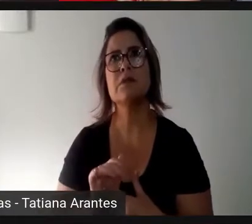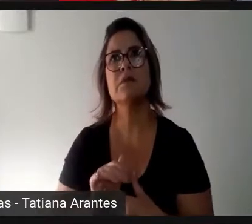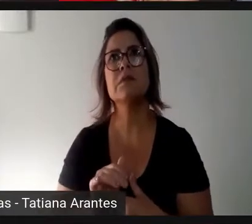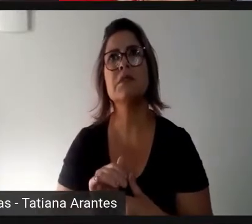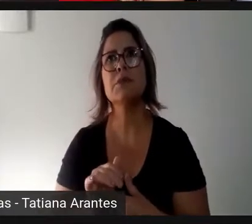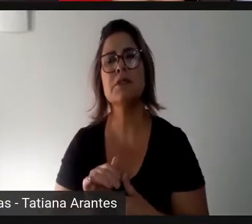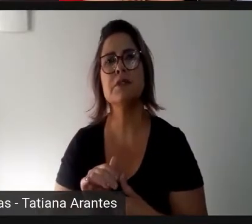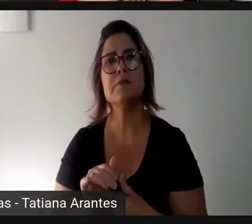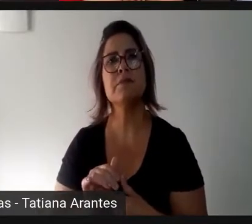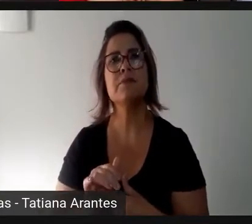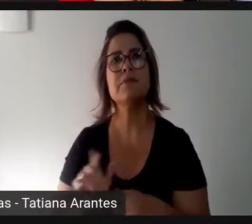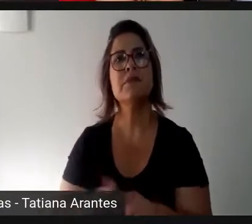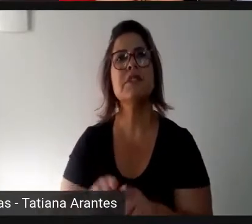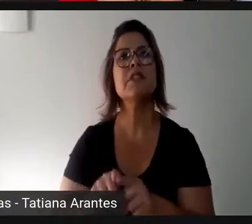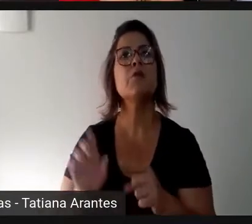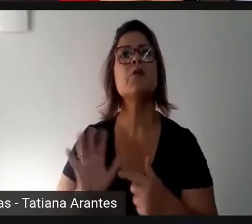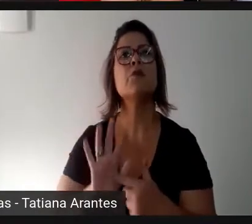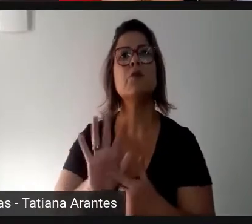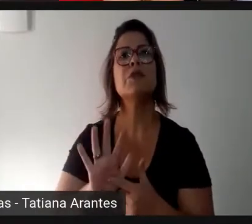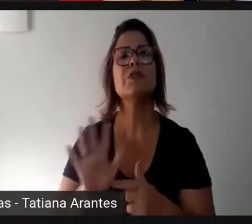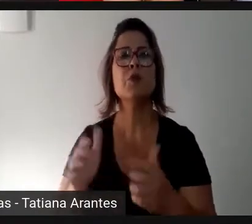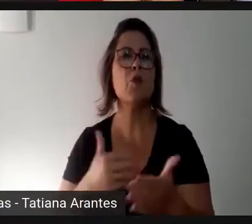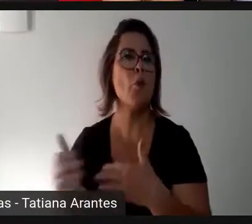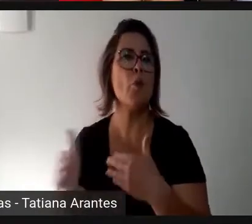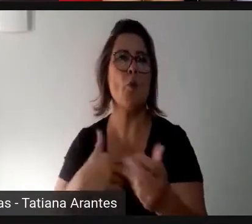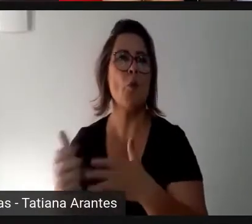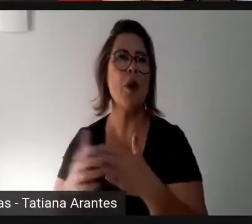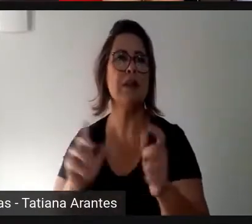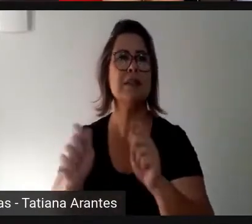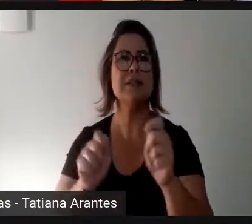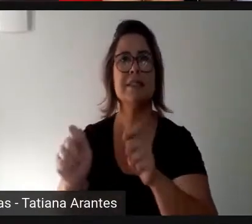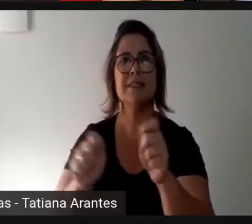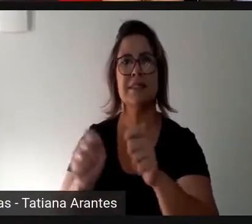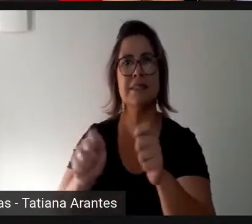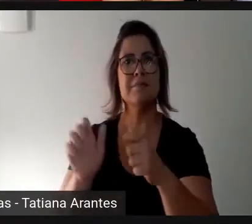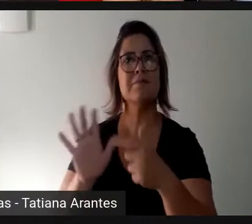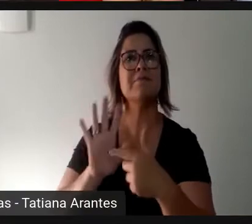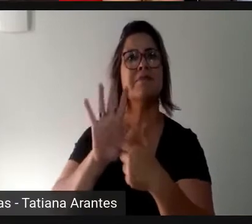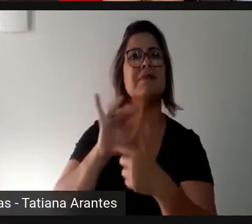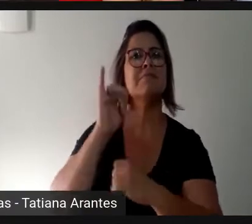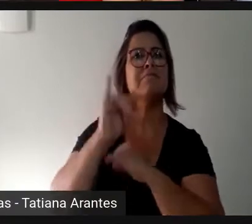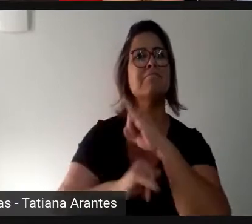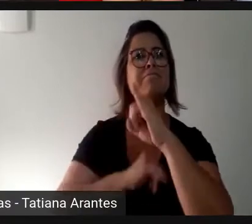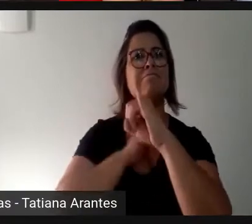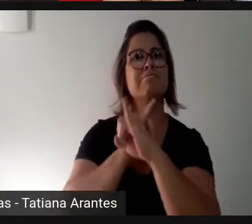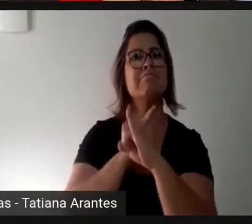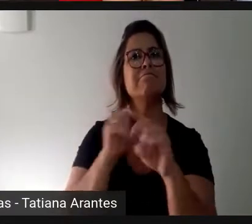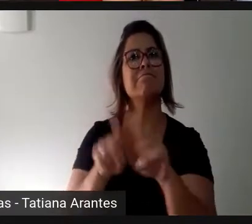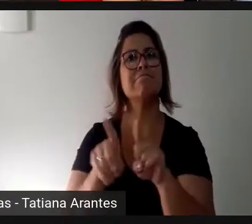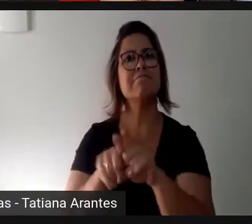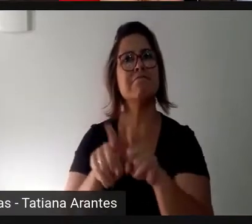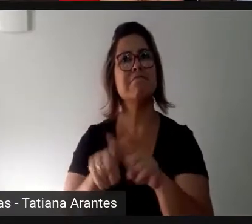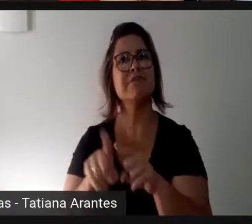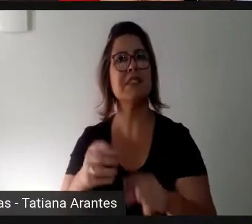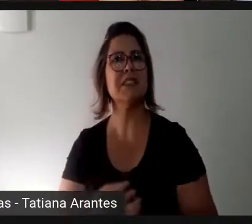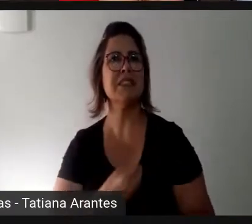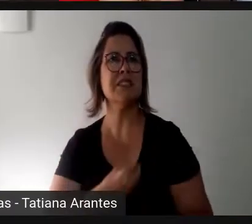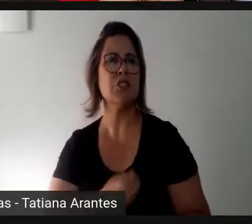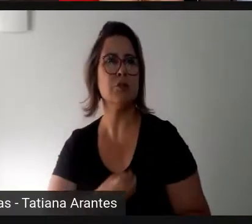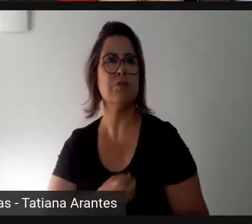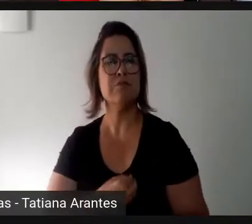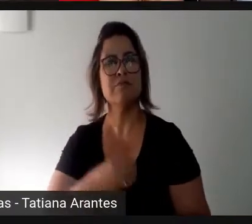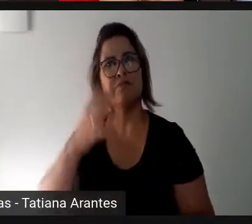hoje, você consegue controlar qualquer despesa da cota parlamentar pela internet, inclusive vendo a nota fiscal. Até tem gente